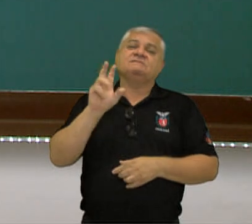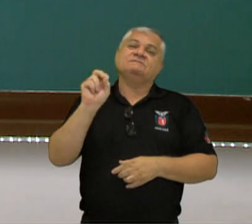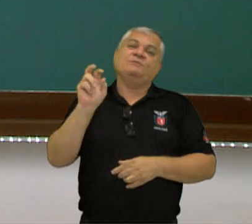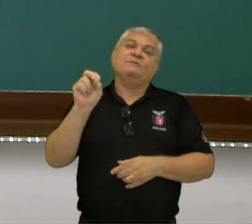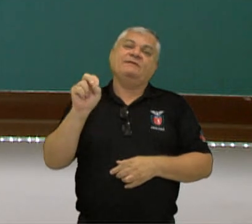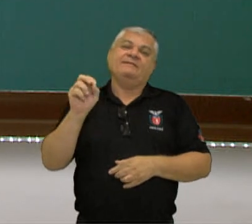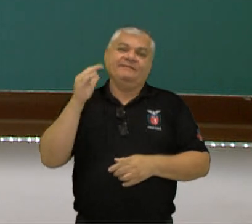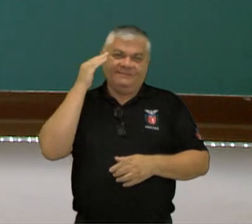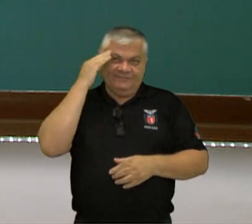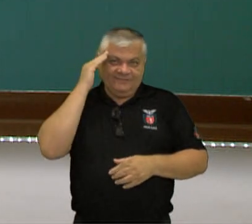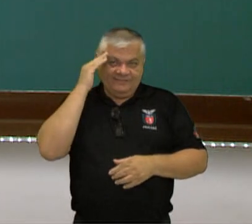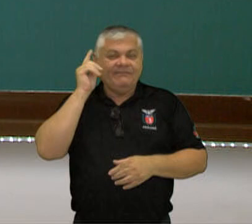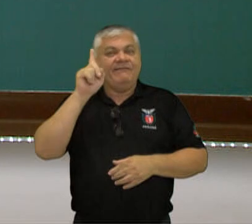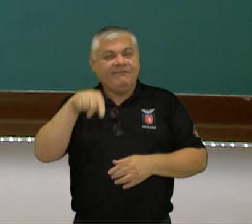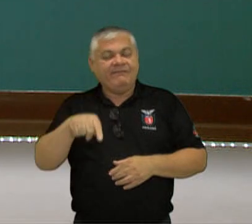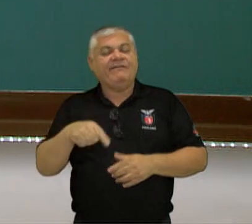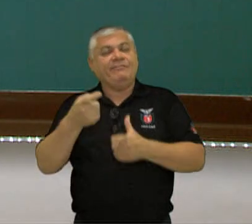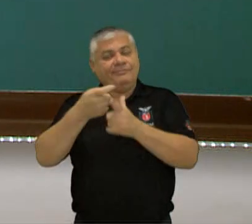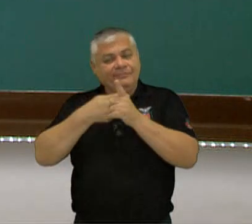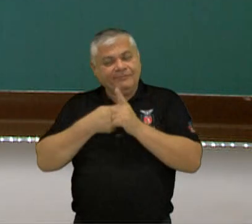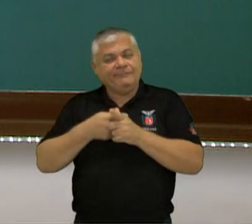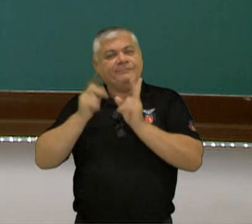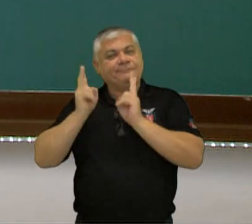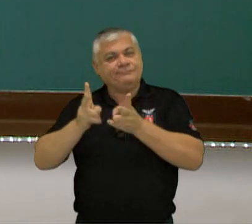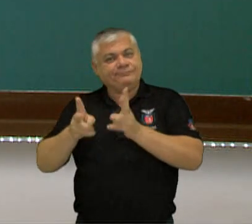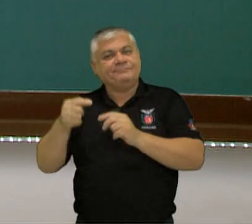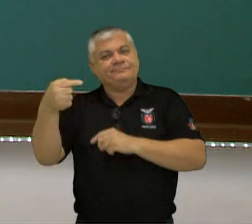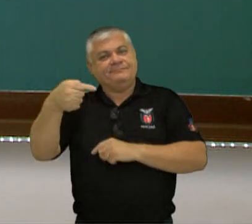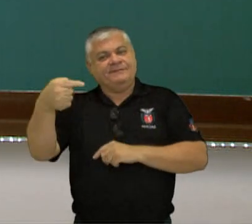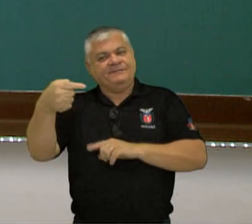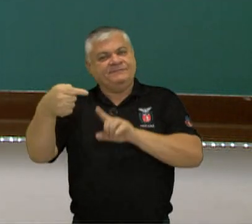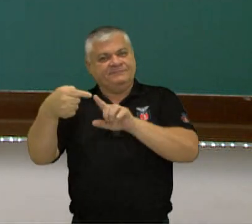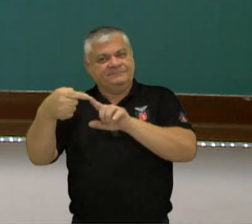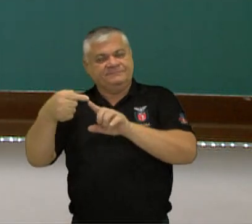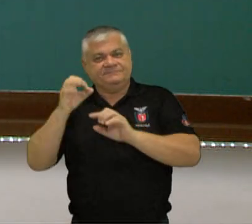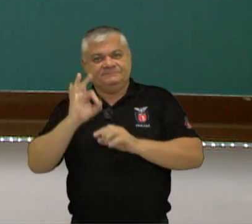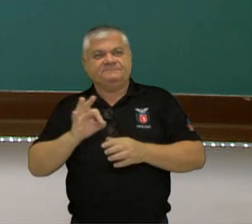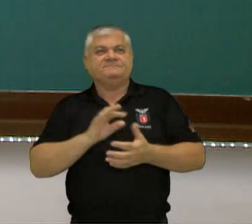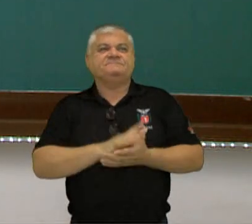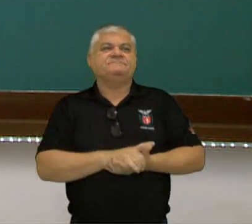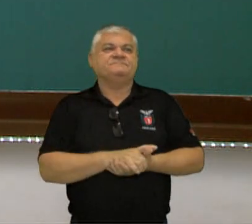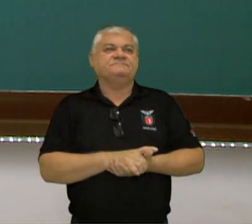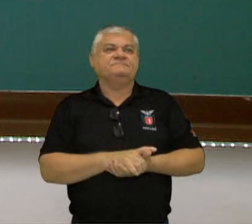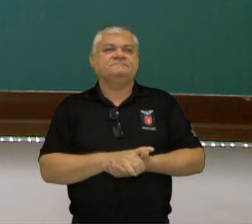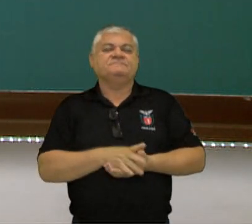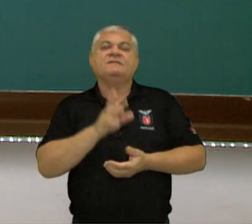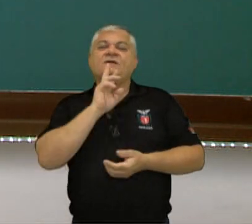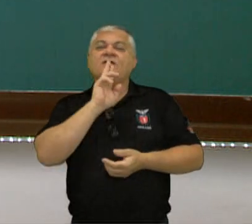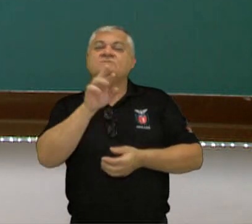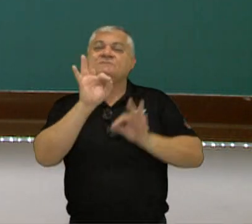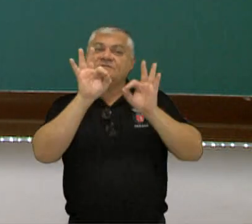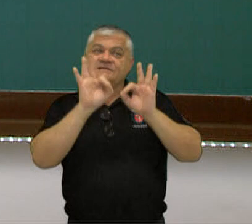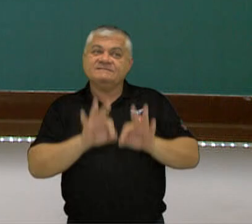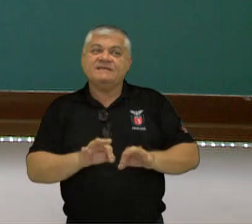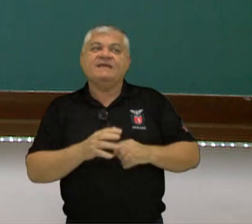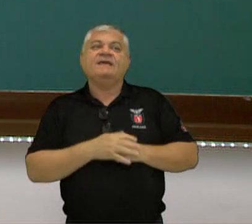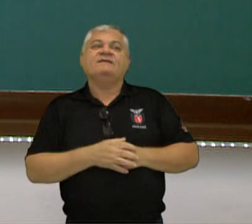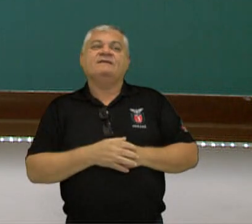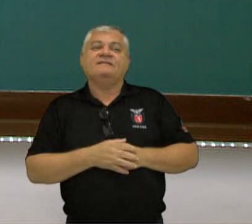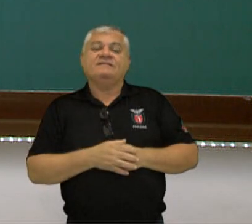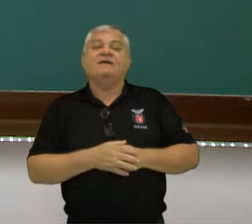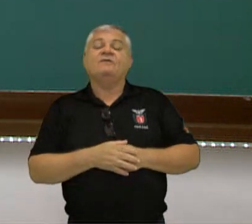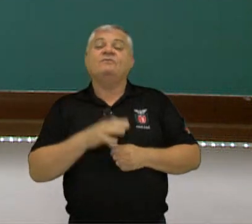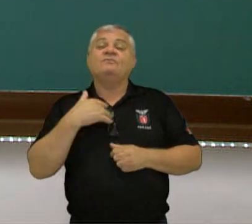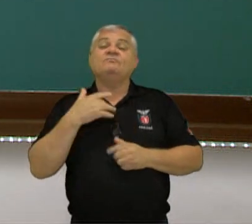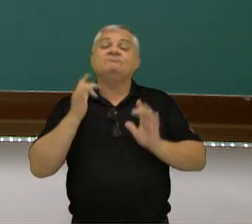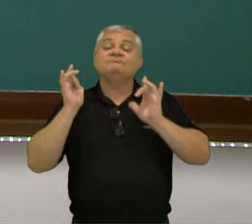menos na frente. E vou ficar te devendo 150. Entendido? Então, a resposta da pergunta, seu saldo